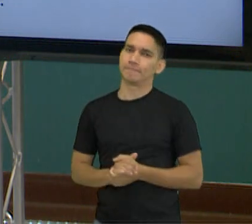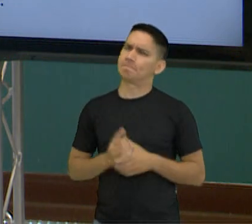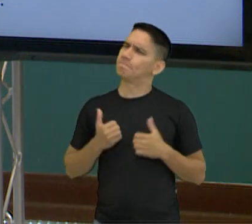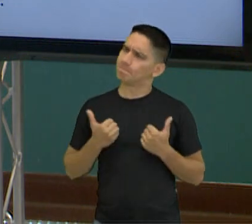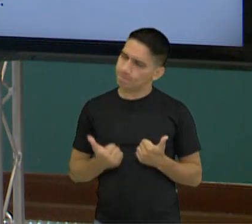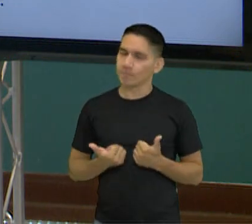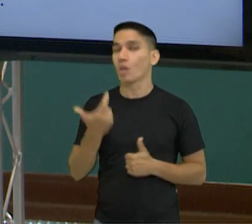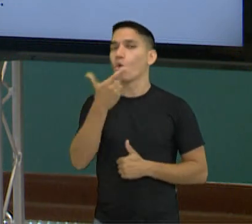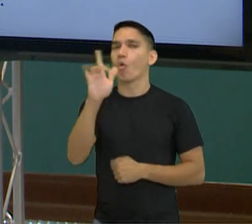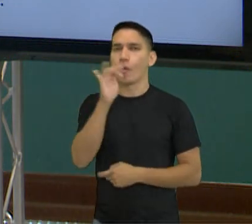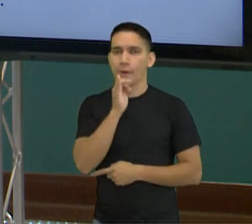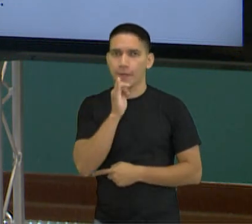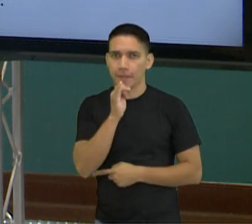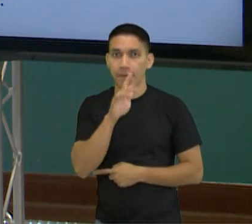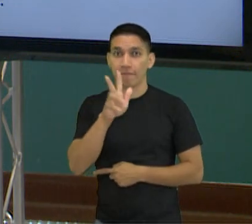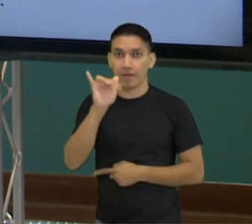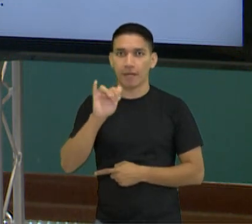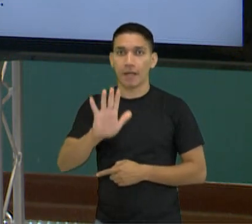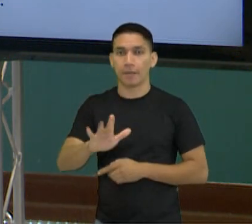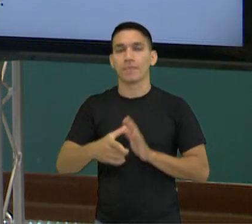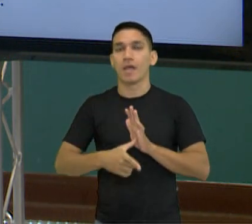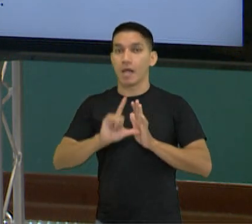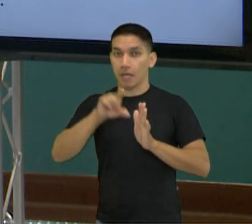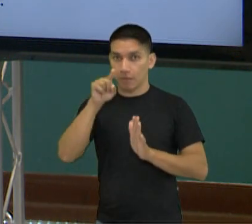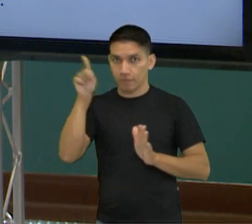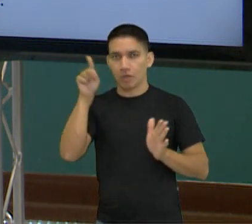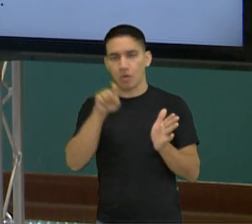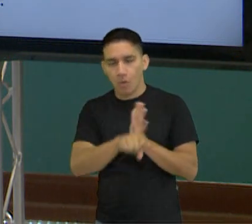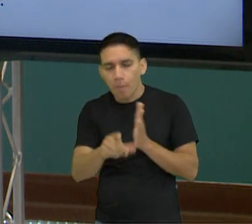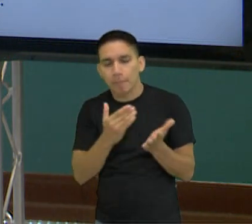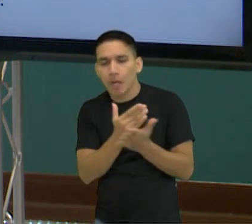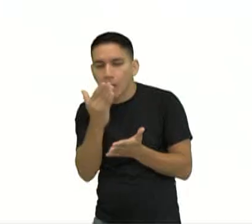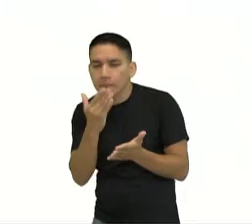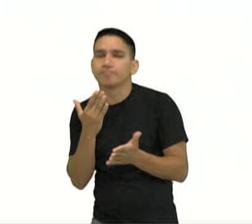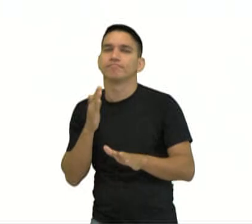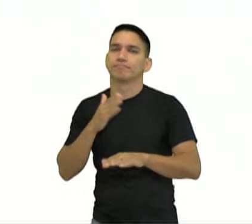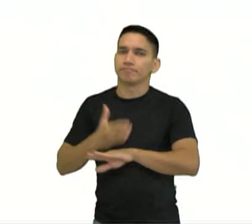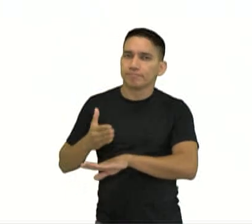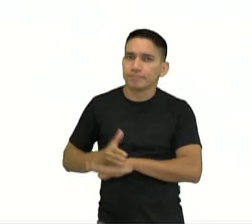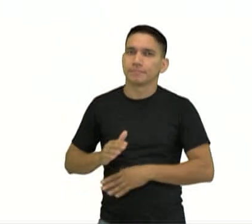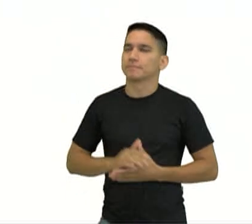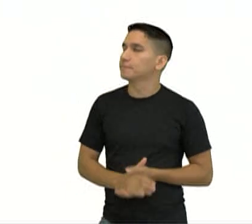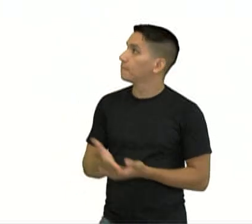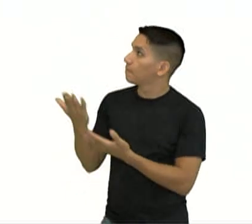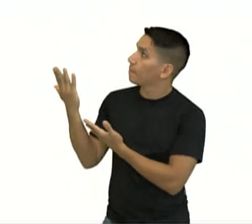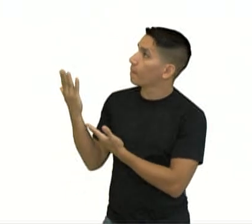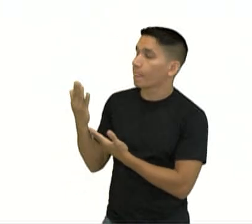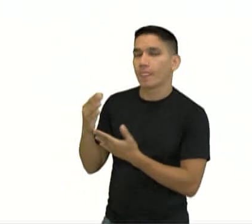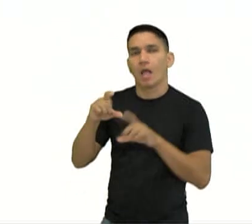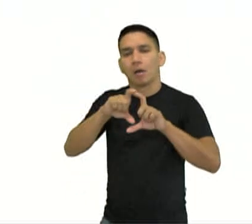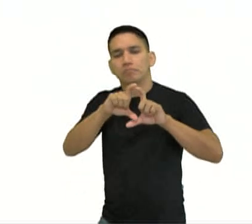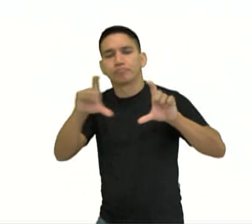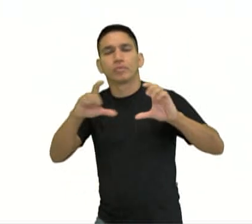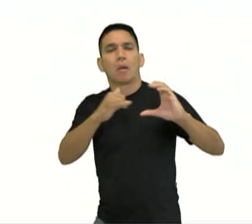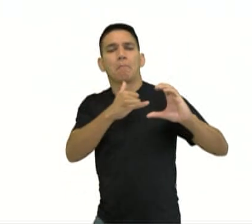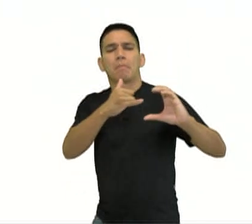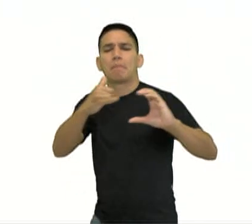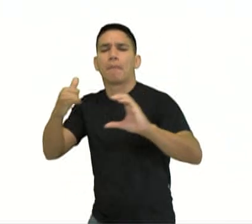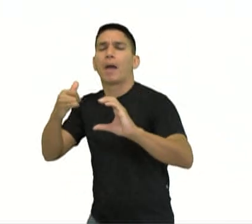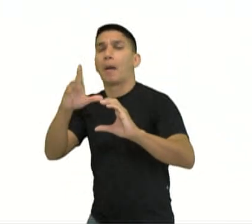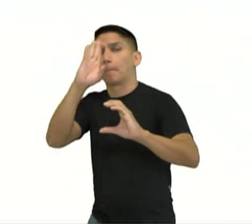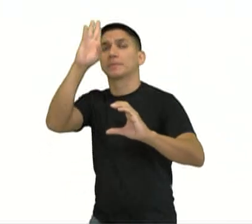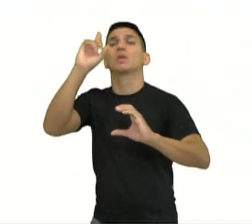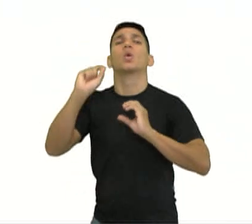um outro exemplo antes de você praticar. Identificando a cadeia carbônica principal, é